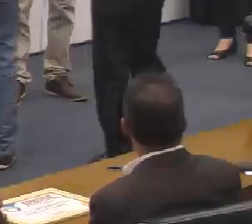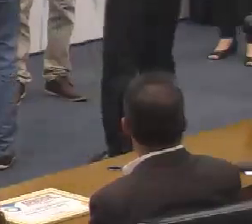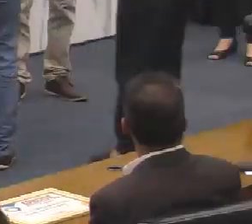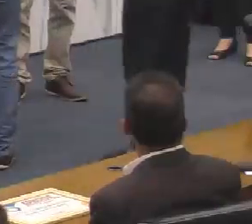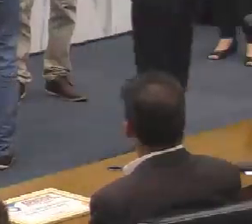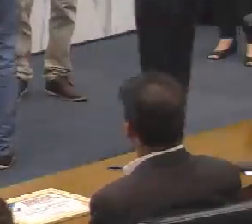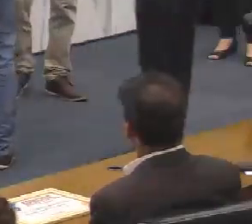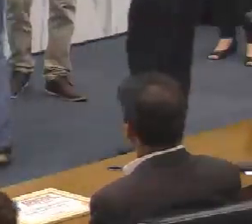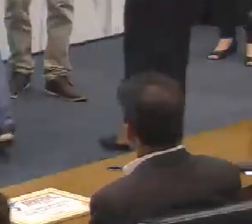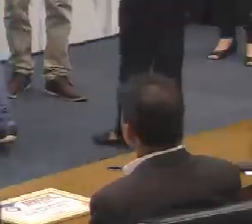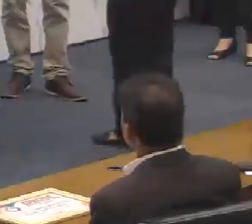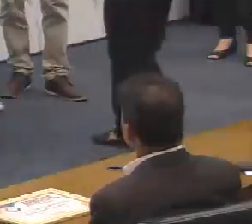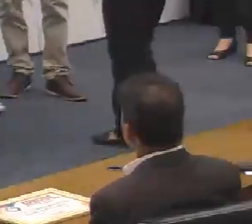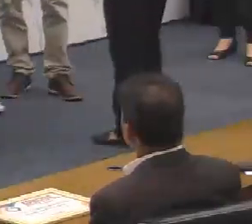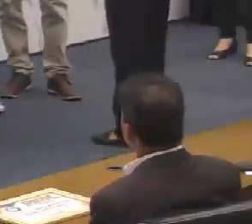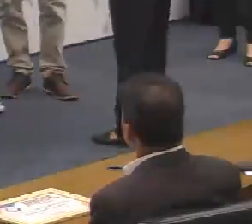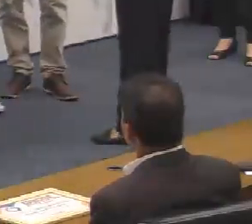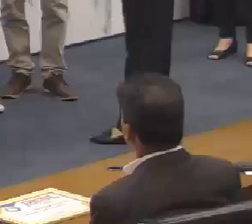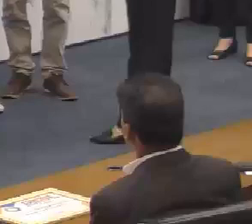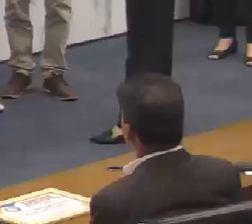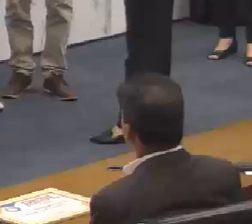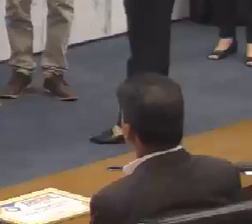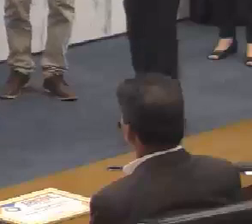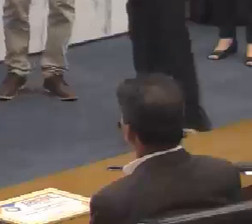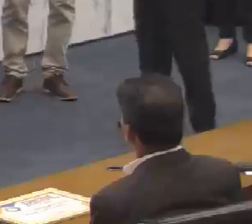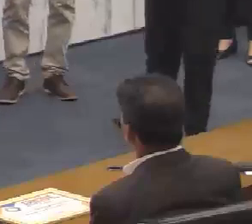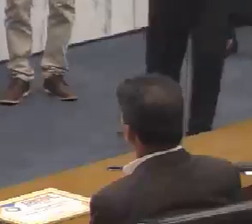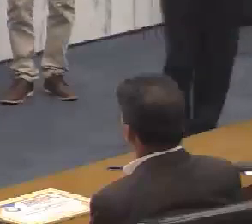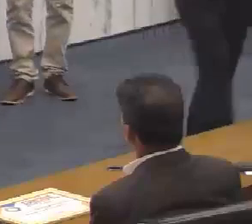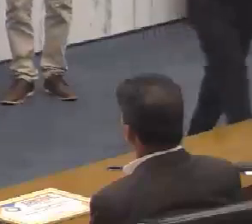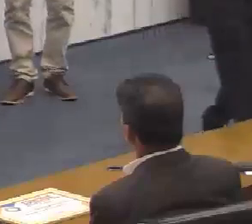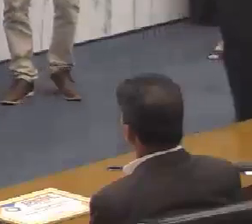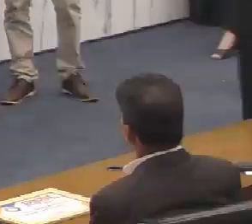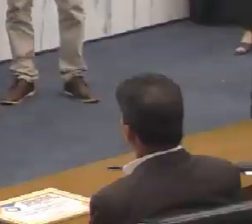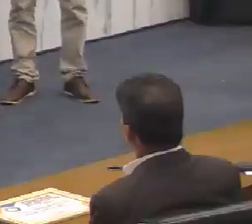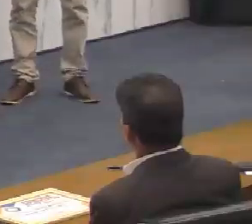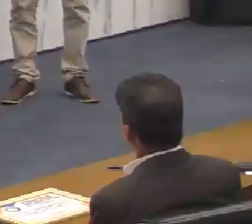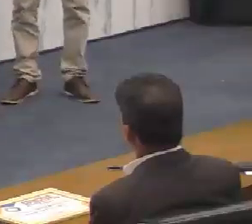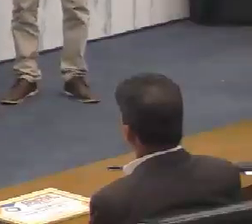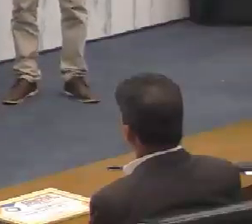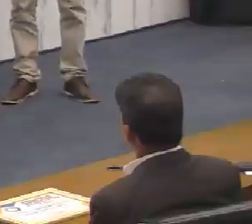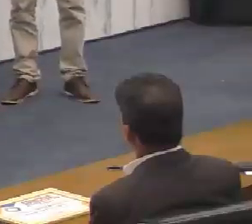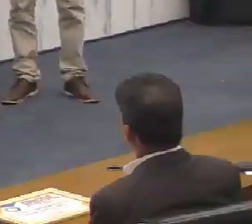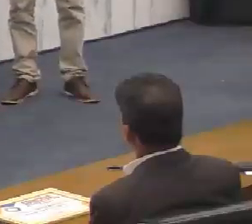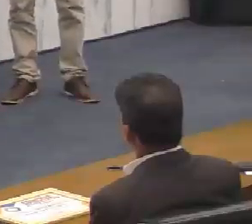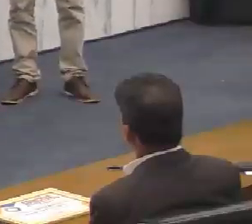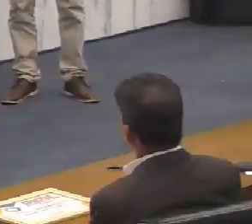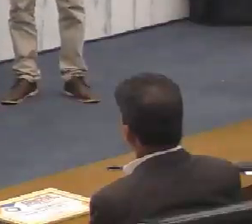Segura teu filho no colo, sorri e abraça os seus pais enquanto estão aqui.